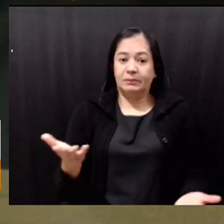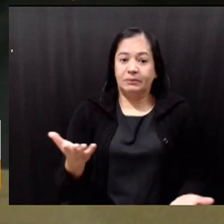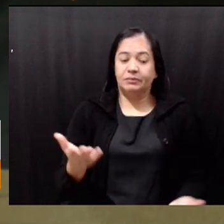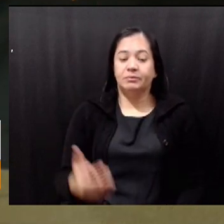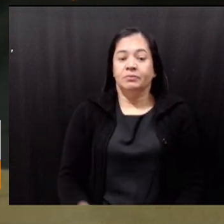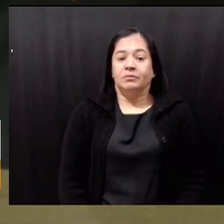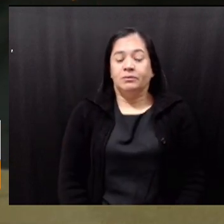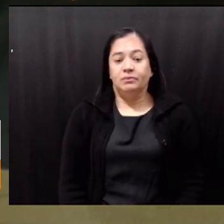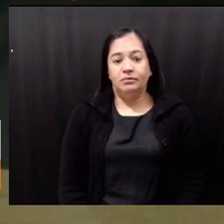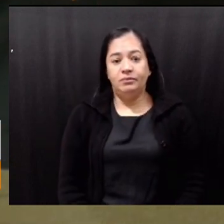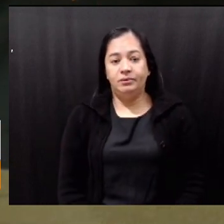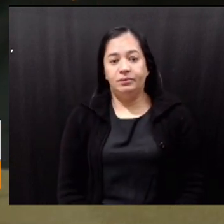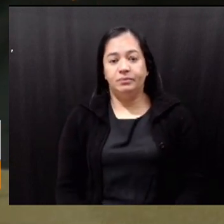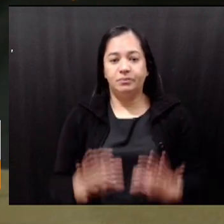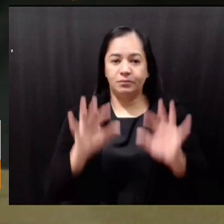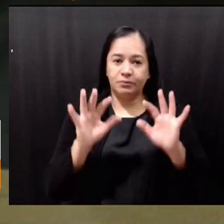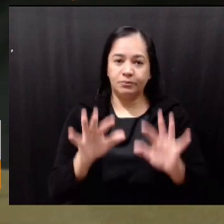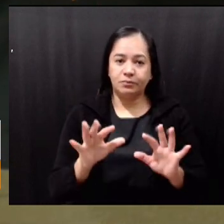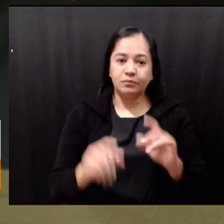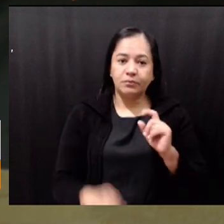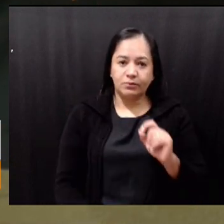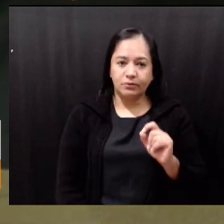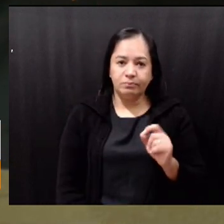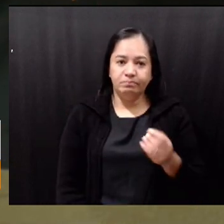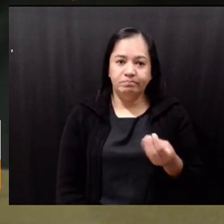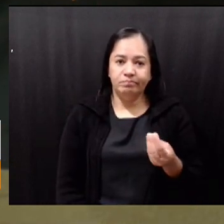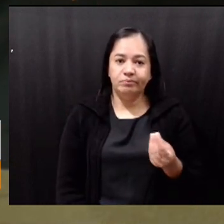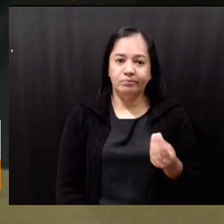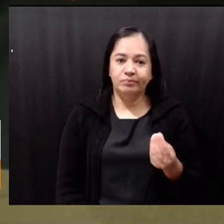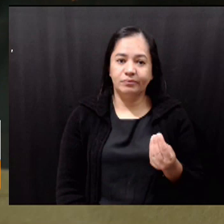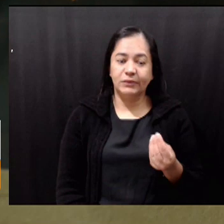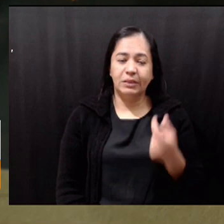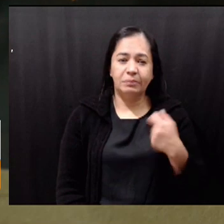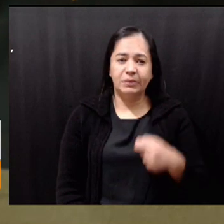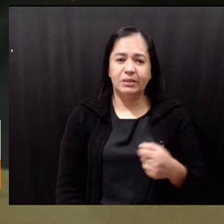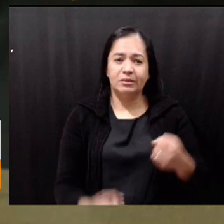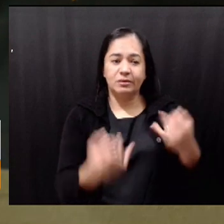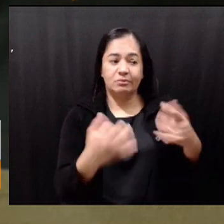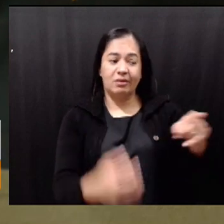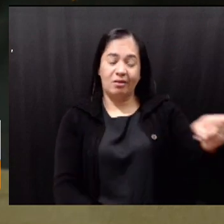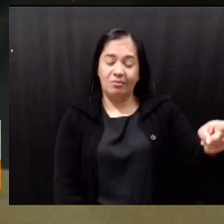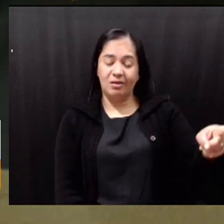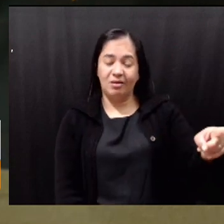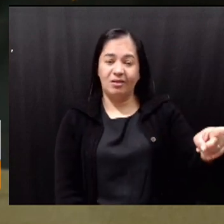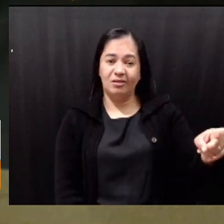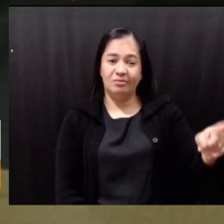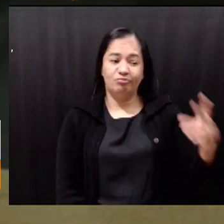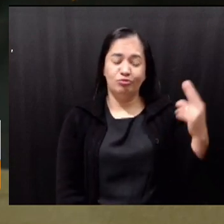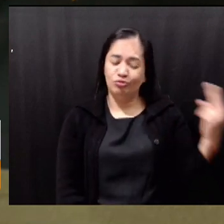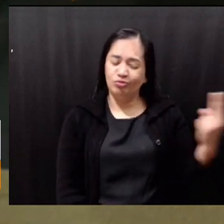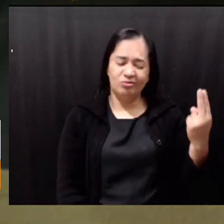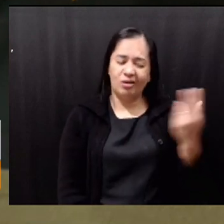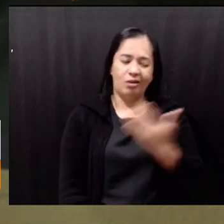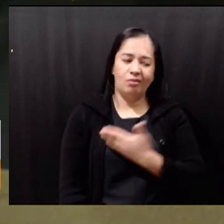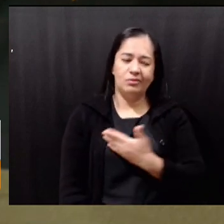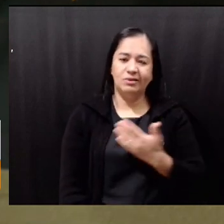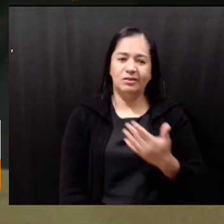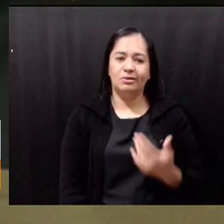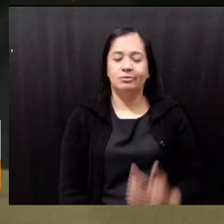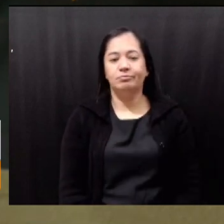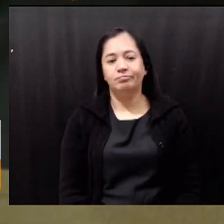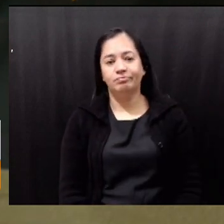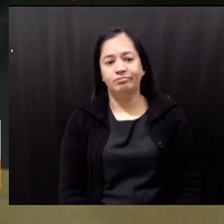questão aí de, ah, ter que falar para o amigo que já não faz mais sentido, né, estarmos